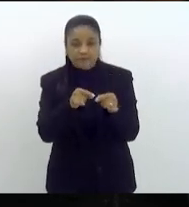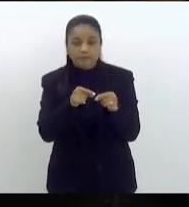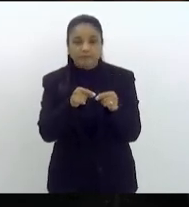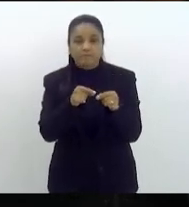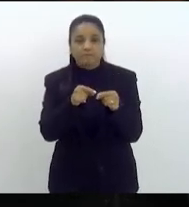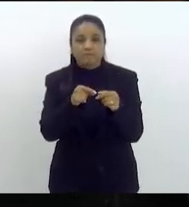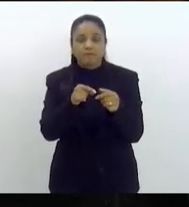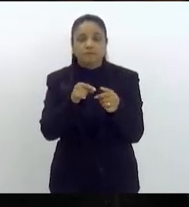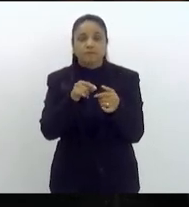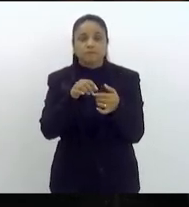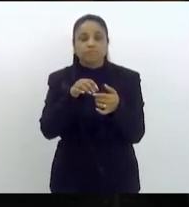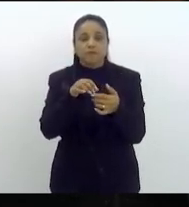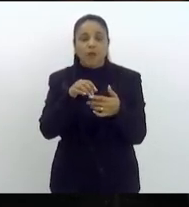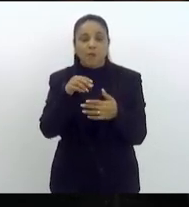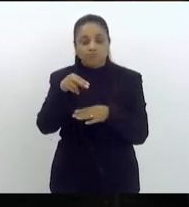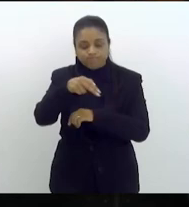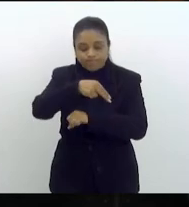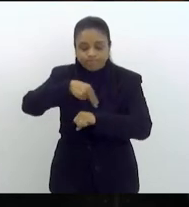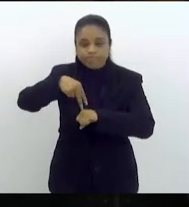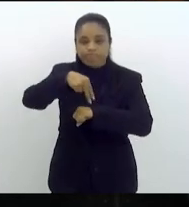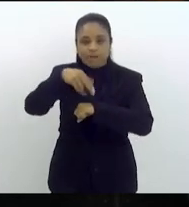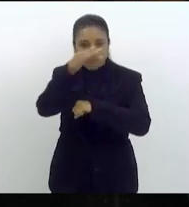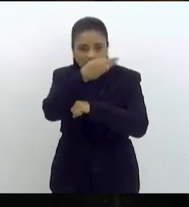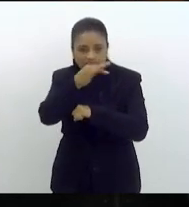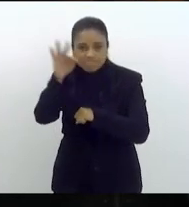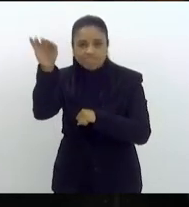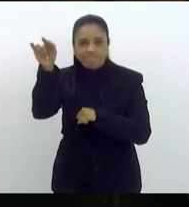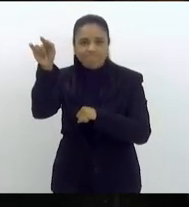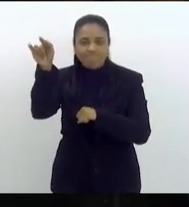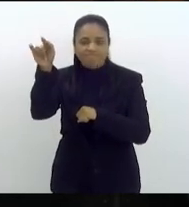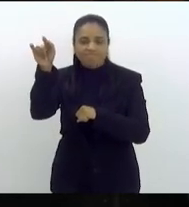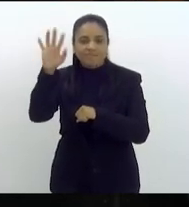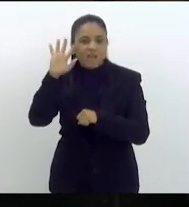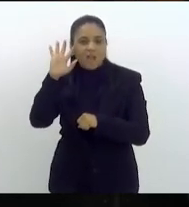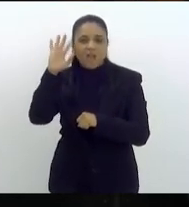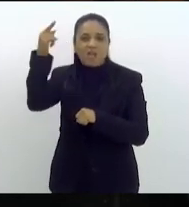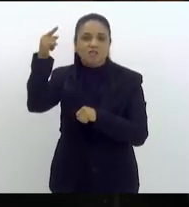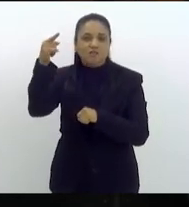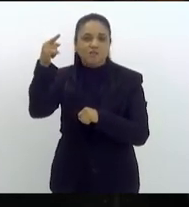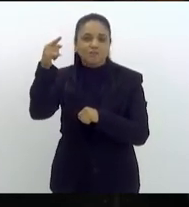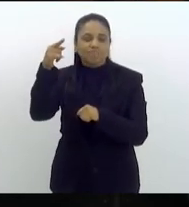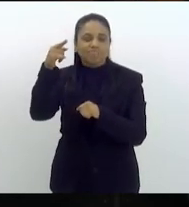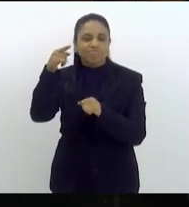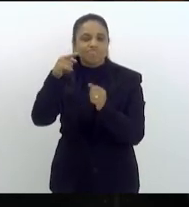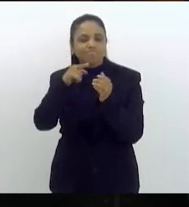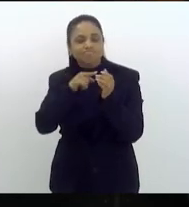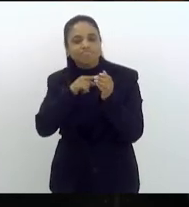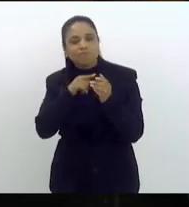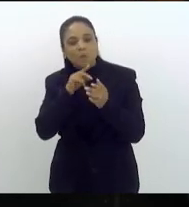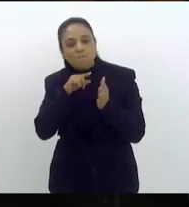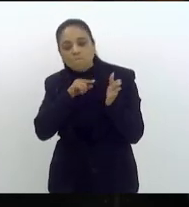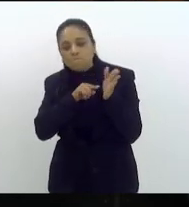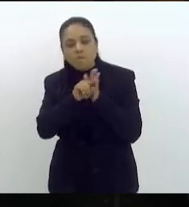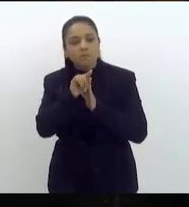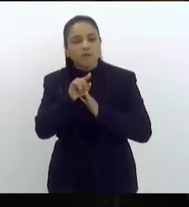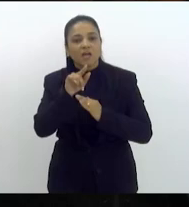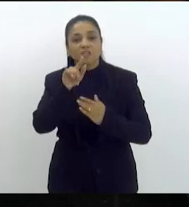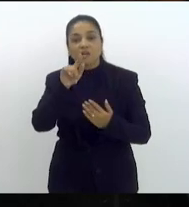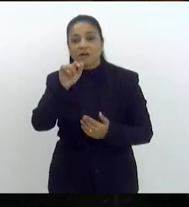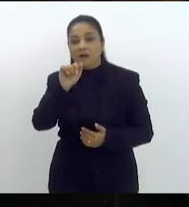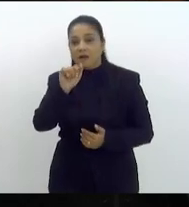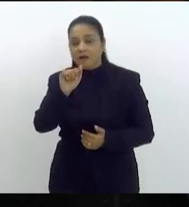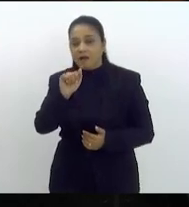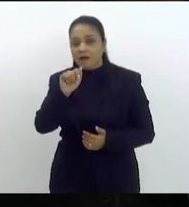poder central a união resolveu consultar Agu a G1 deu um